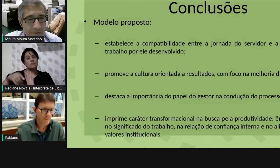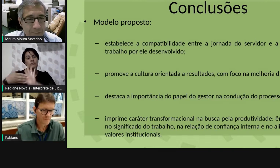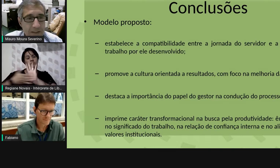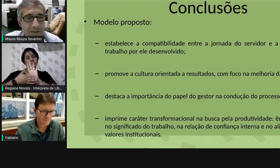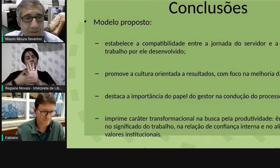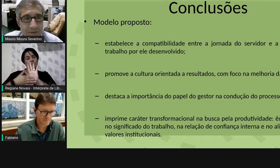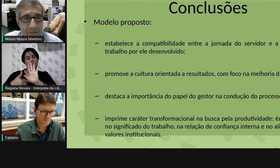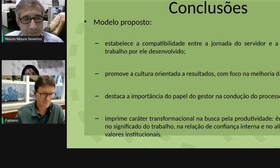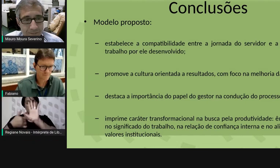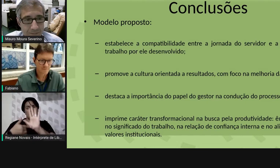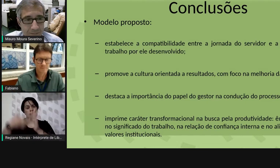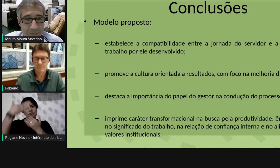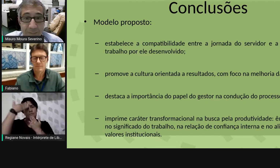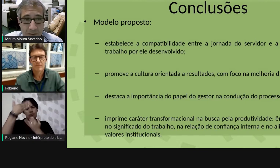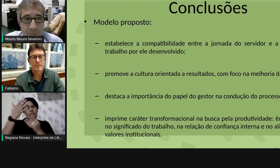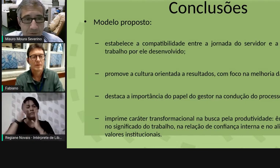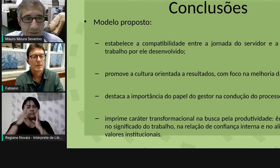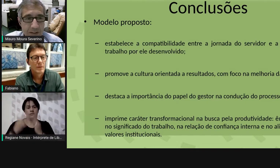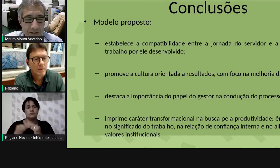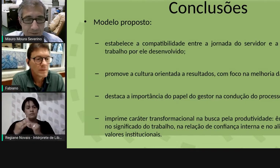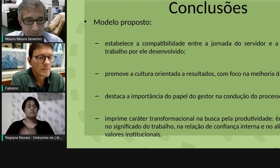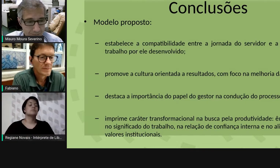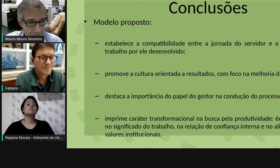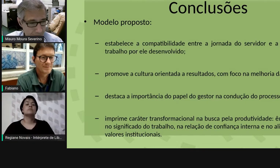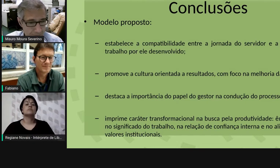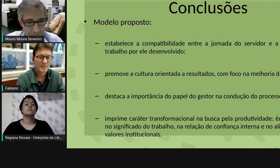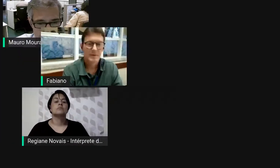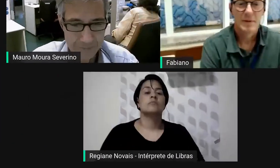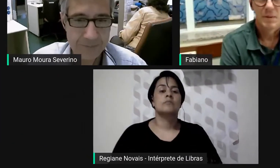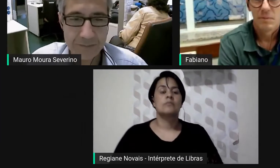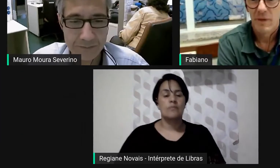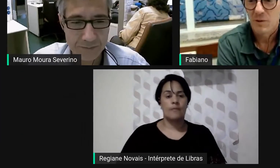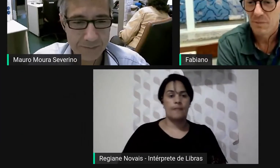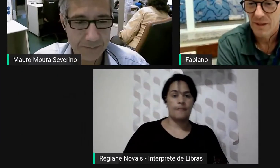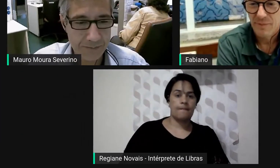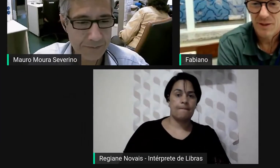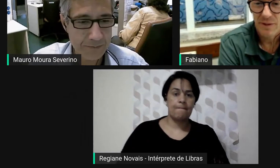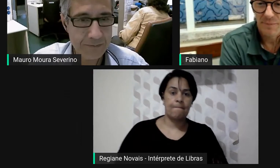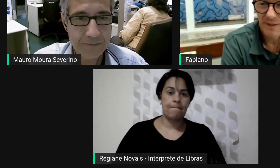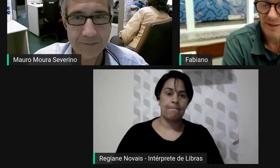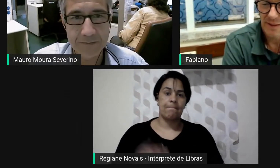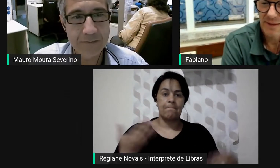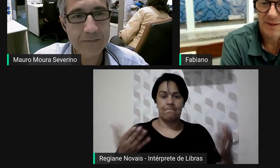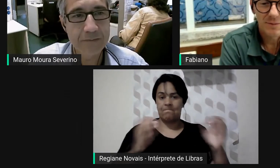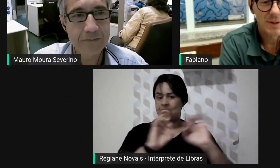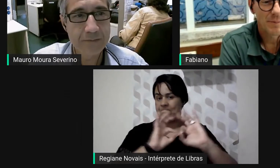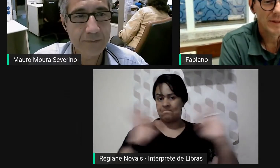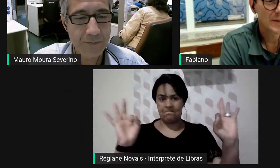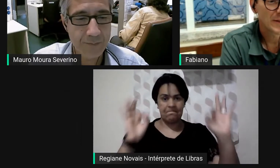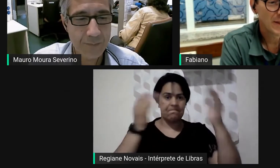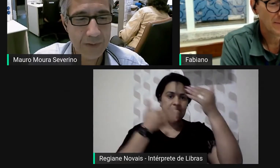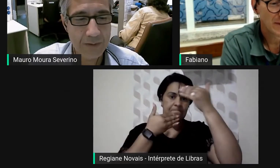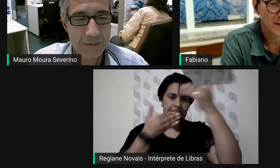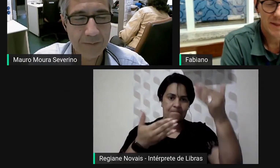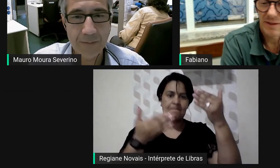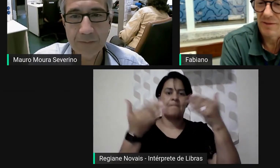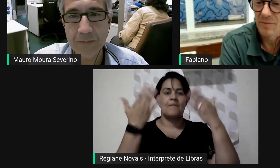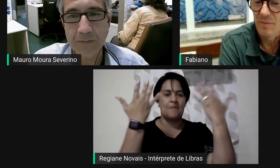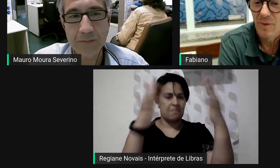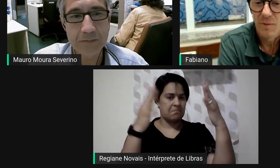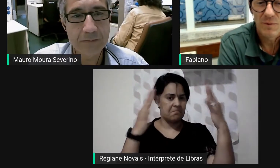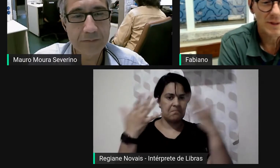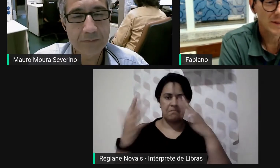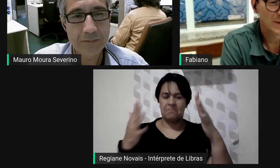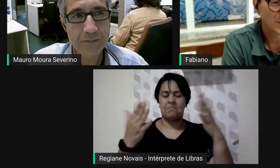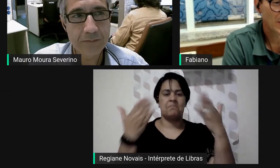agradeço pela atenção e pela oportunidade. Mauro, parabéns pela apresentação, também esse tema tem